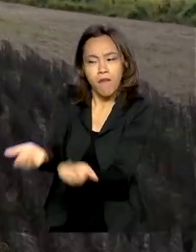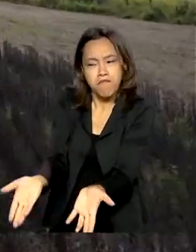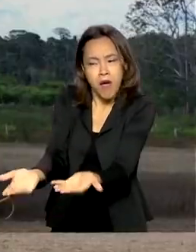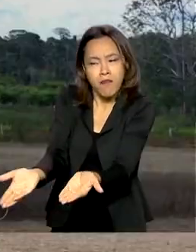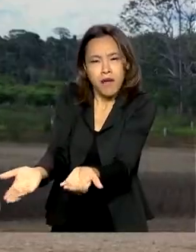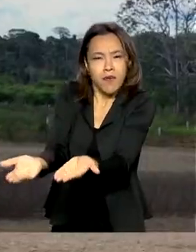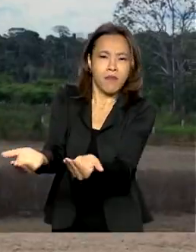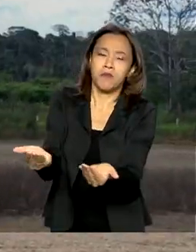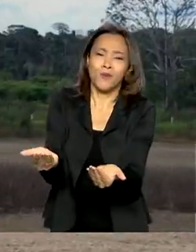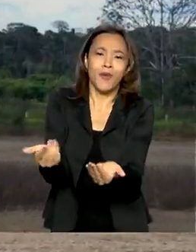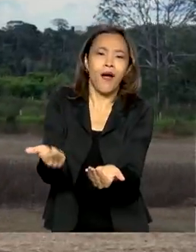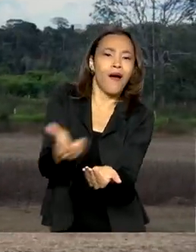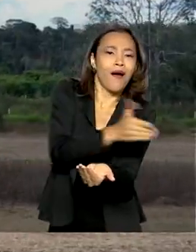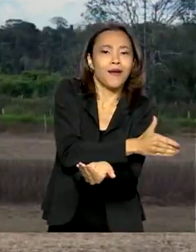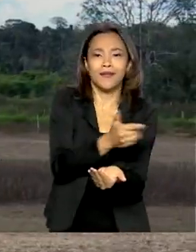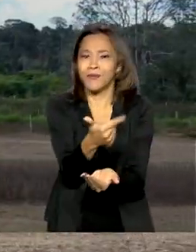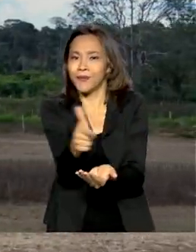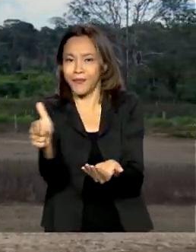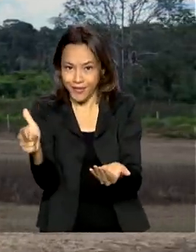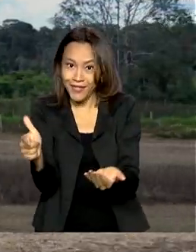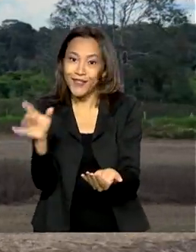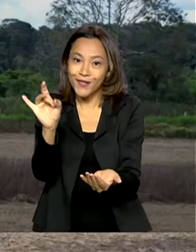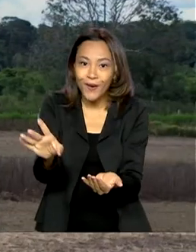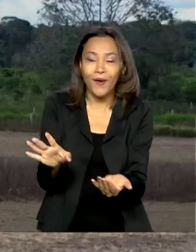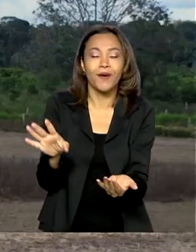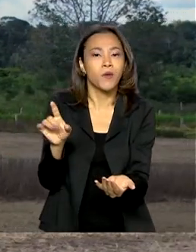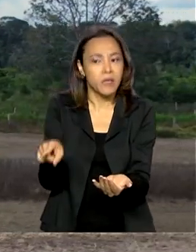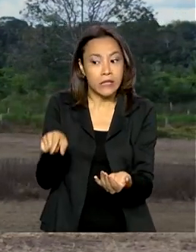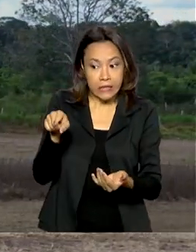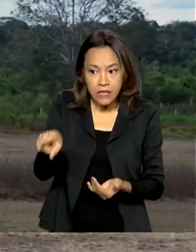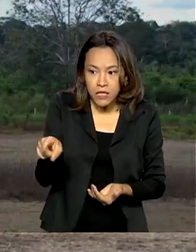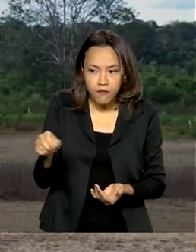que essas boas práticas fossem feitas apenas o risco de uma fiscalização